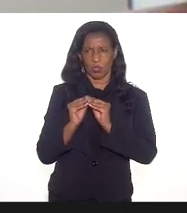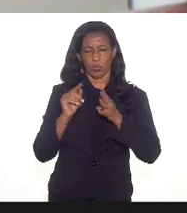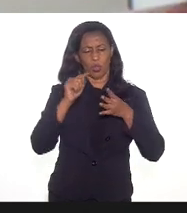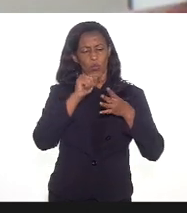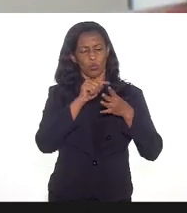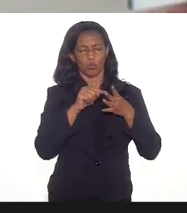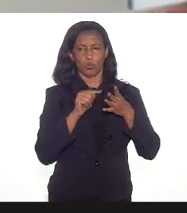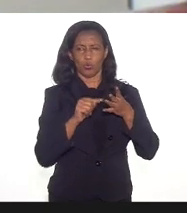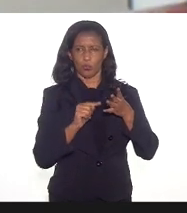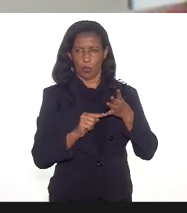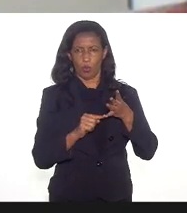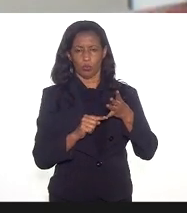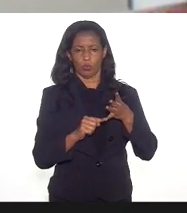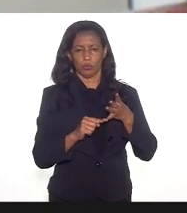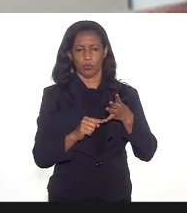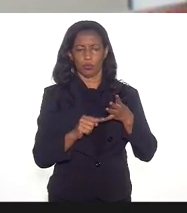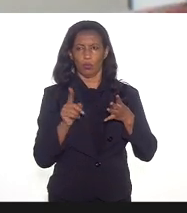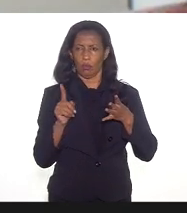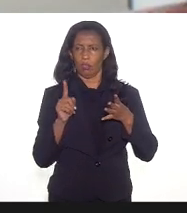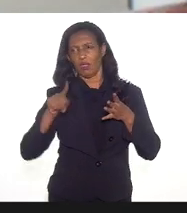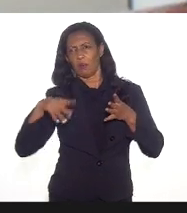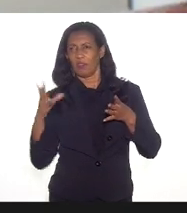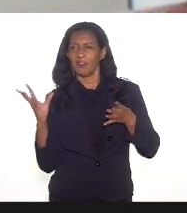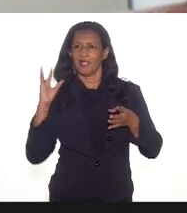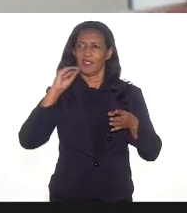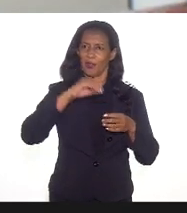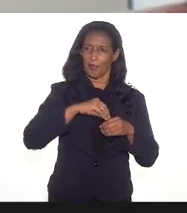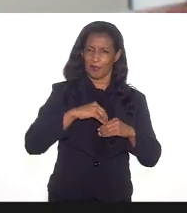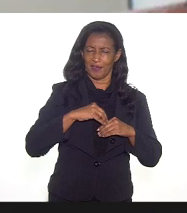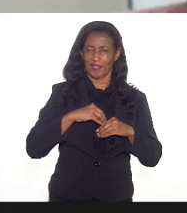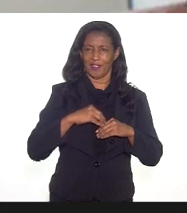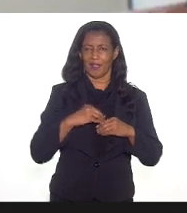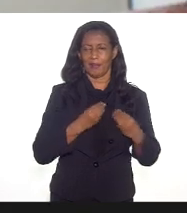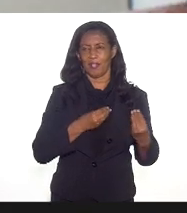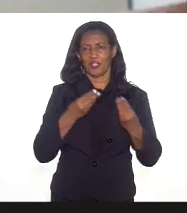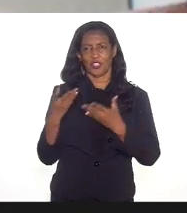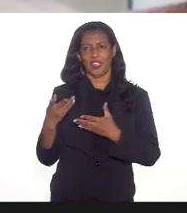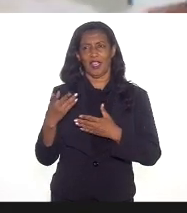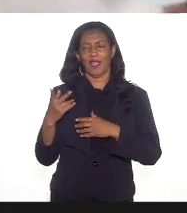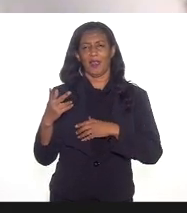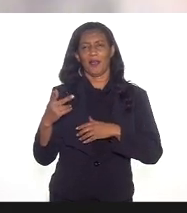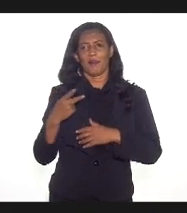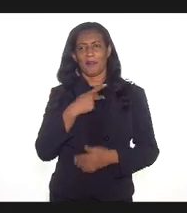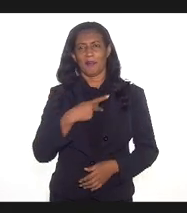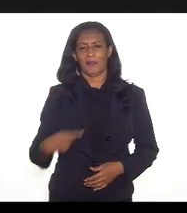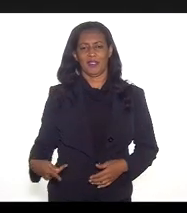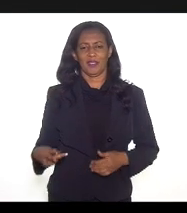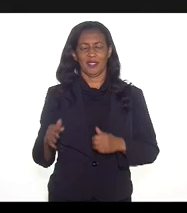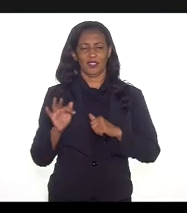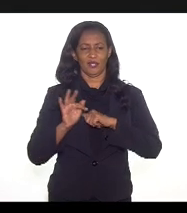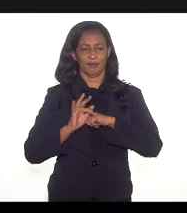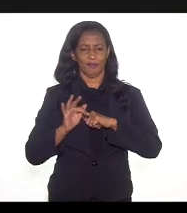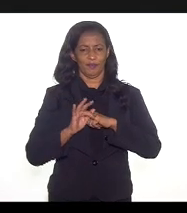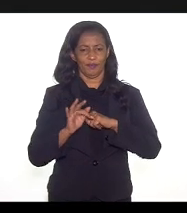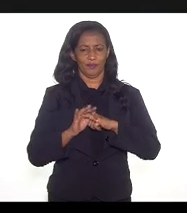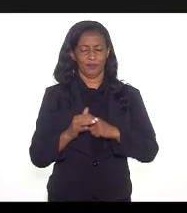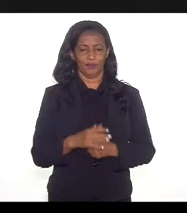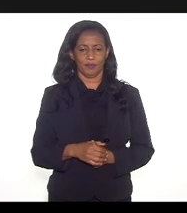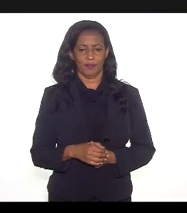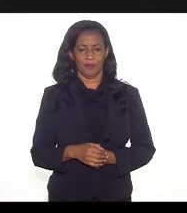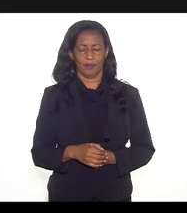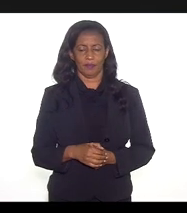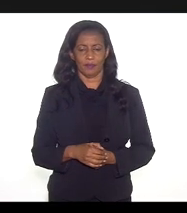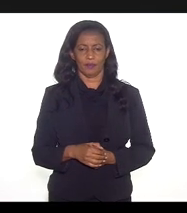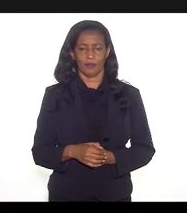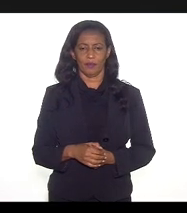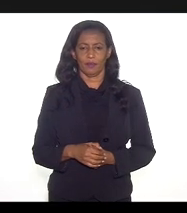que eu acho que apareceram muito. Vossa Excelência complementa para a gente repassar para a presidência da Fitec. Mais professor vez... Flávio, é Marcelo de